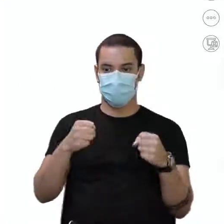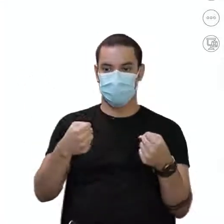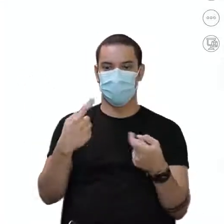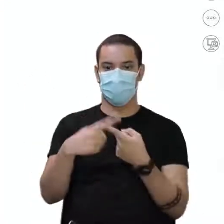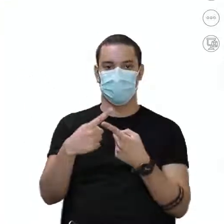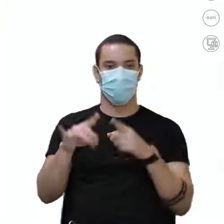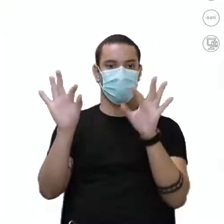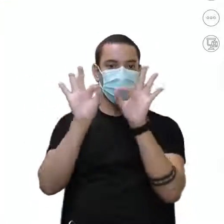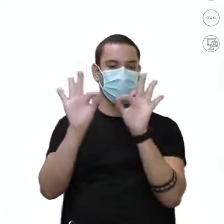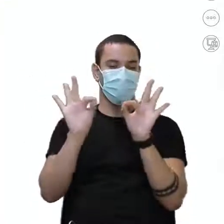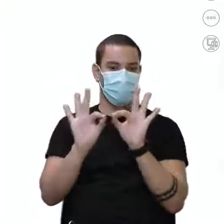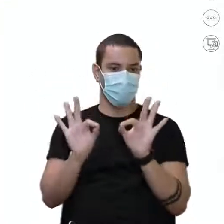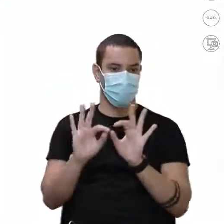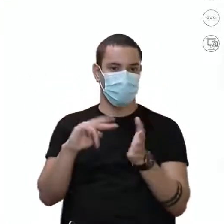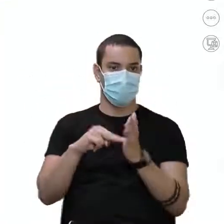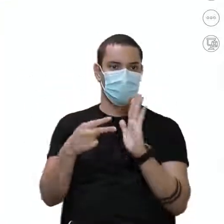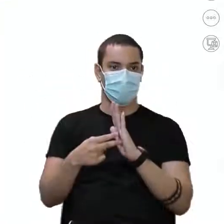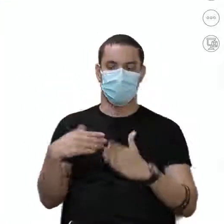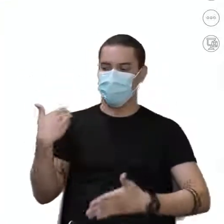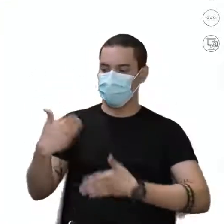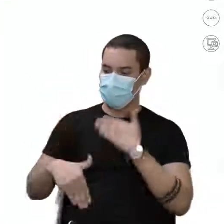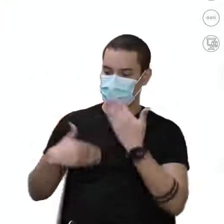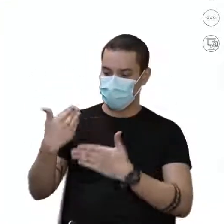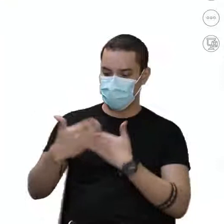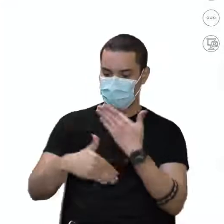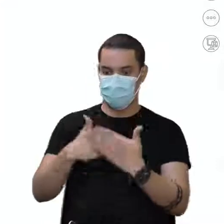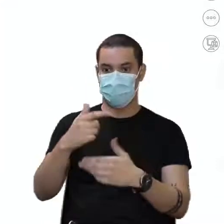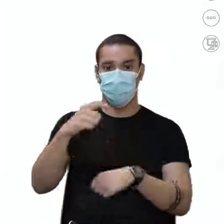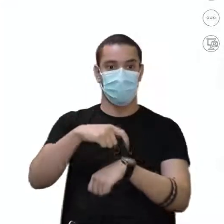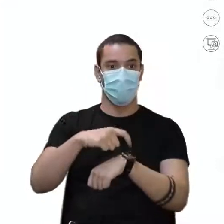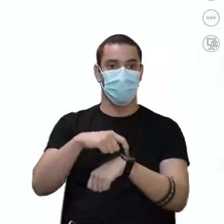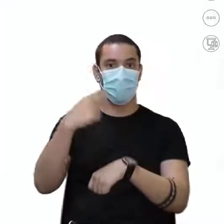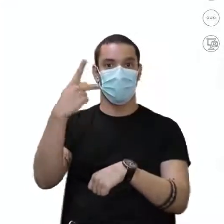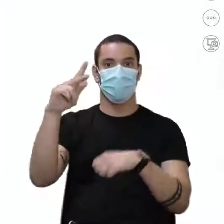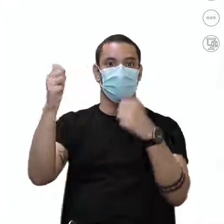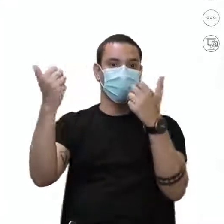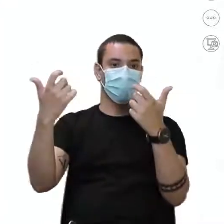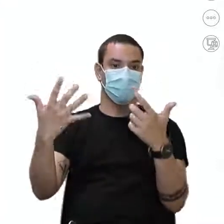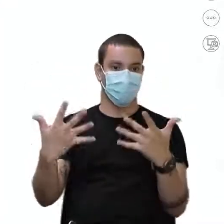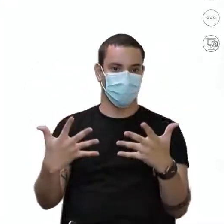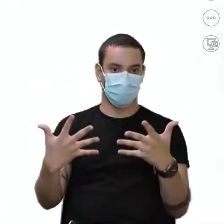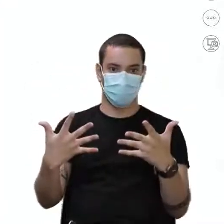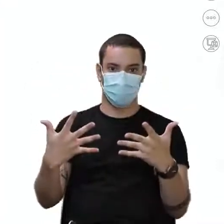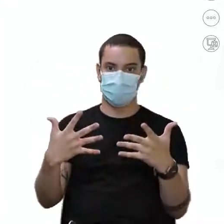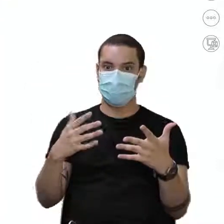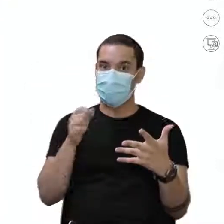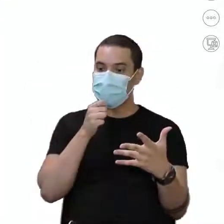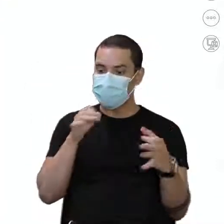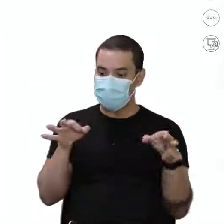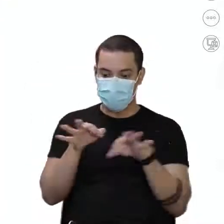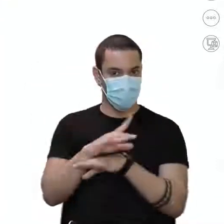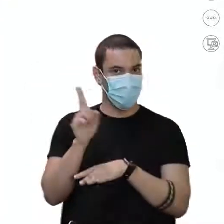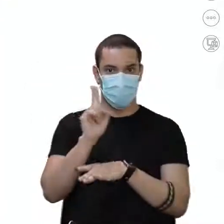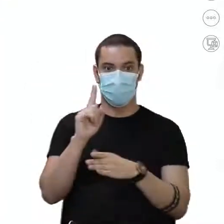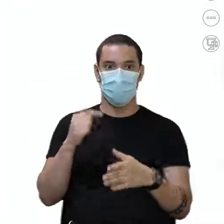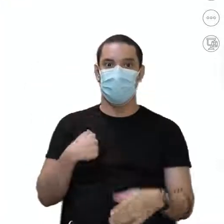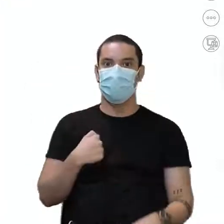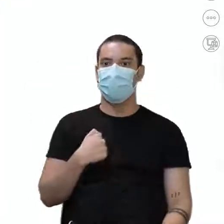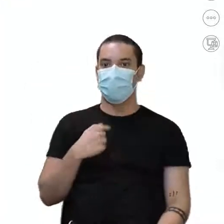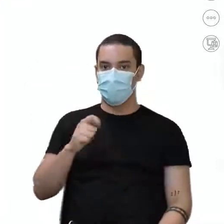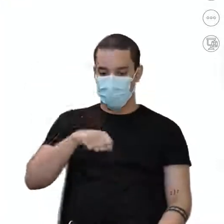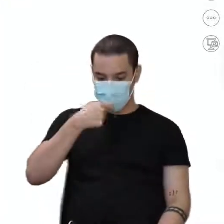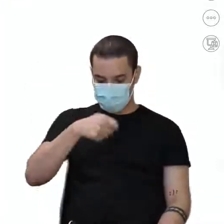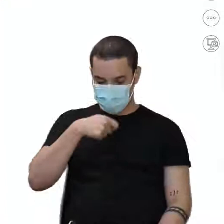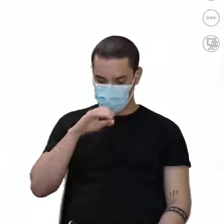frases que elas estão em andamento, mas no momento da sua fala elas estão em andamento. Eu estou comendo.